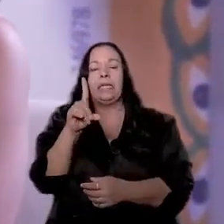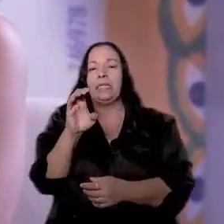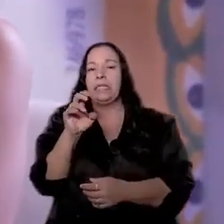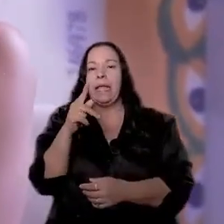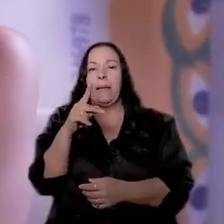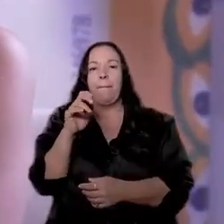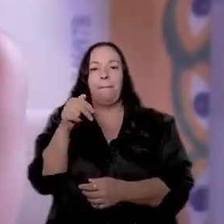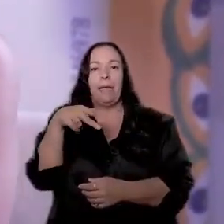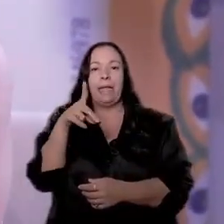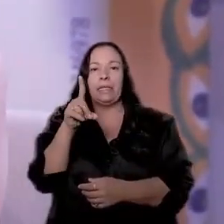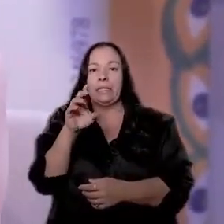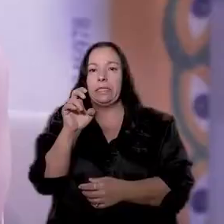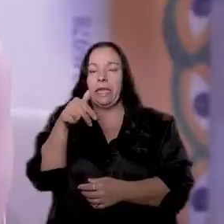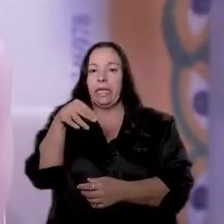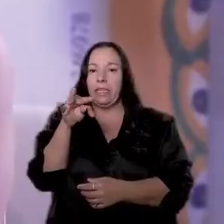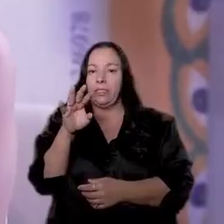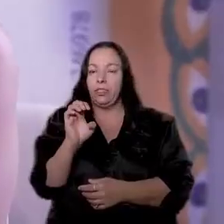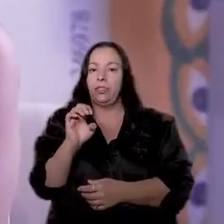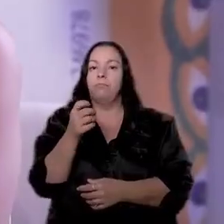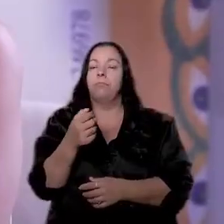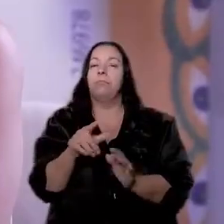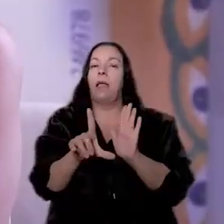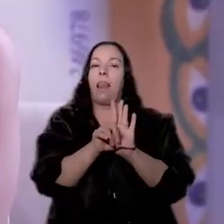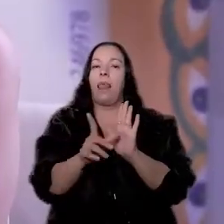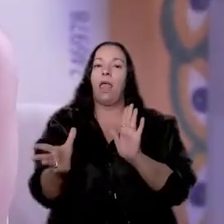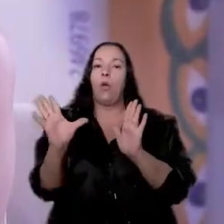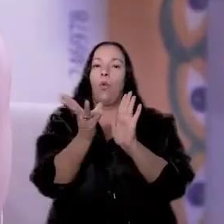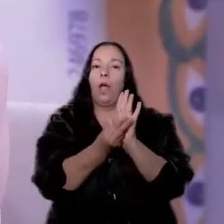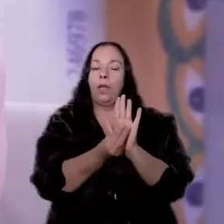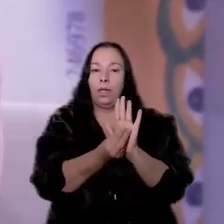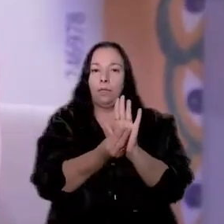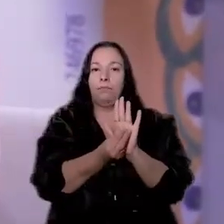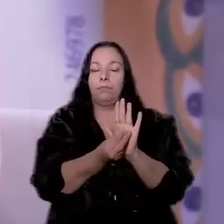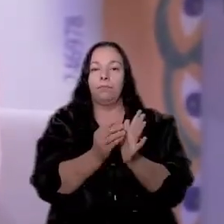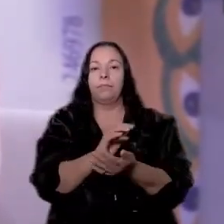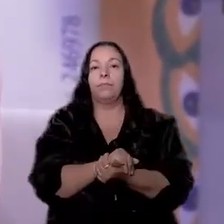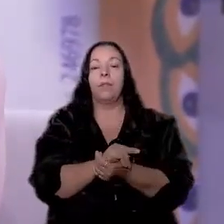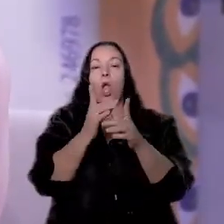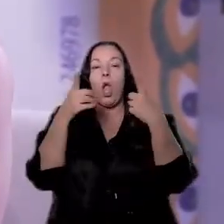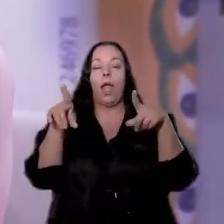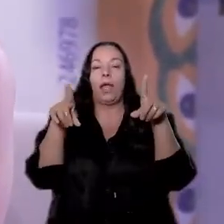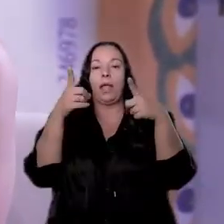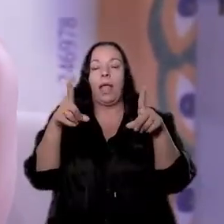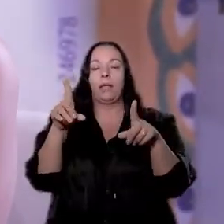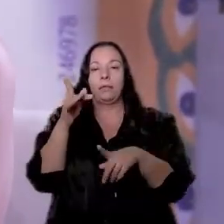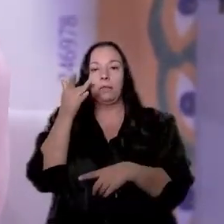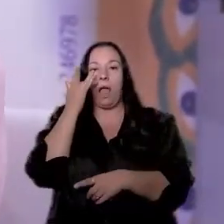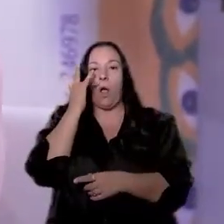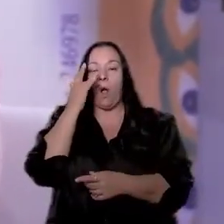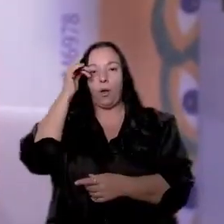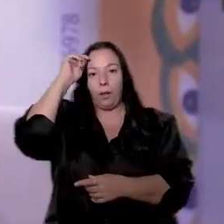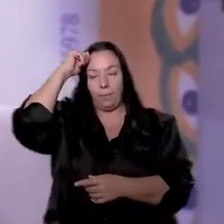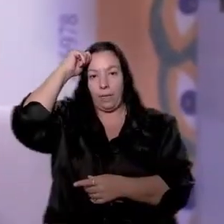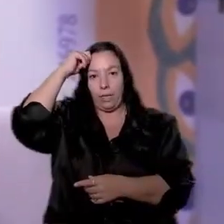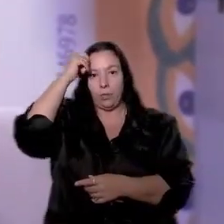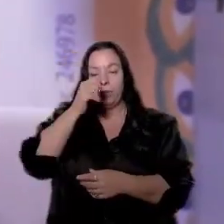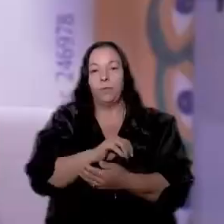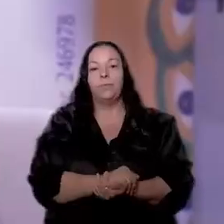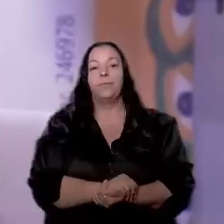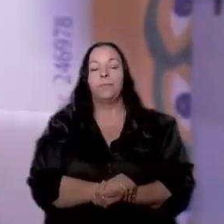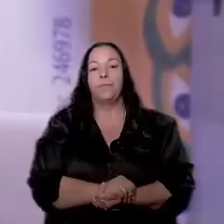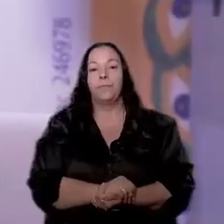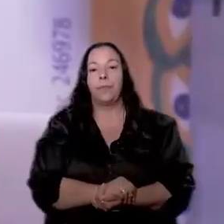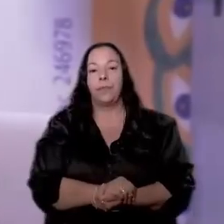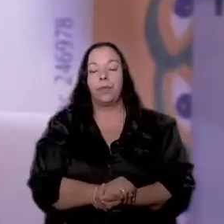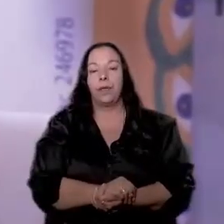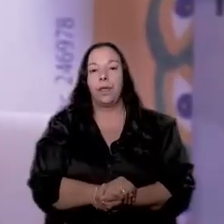Basicamente através da Lei Rouanet. E assim como a Orquestra Ouro Preto não existiria, pelo menos